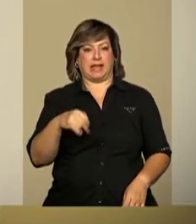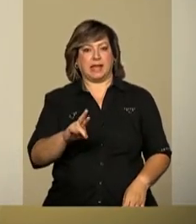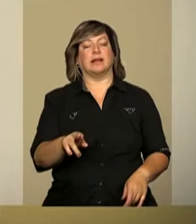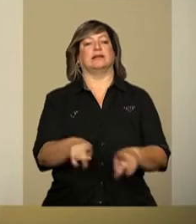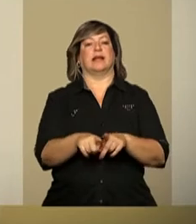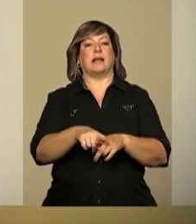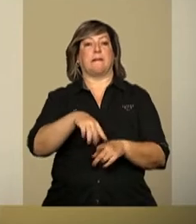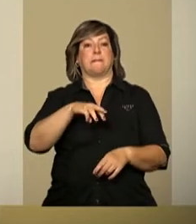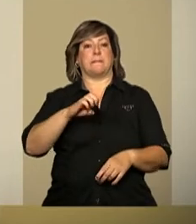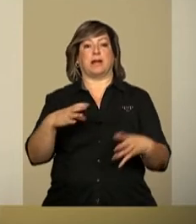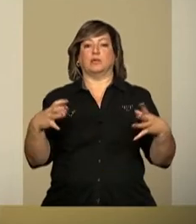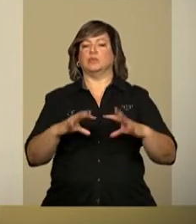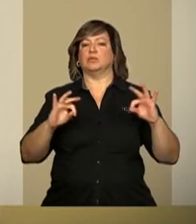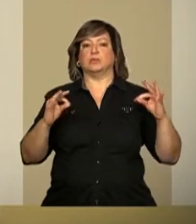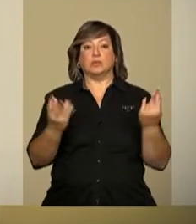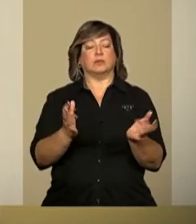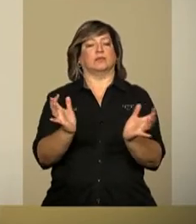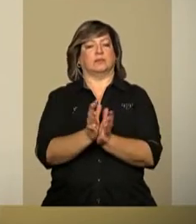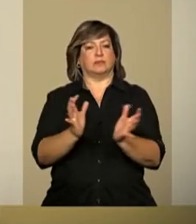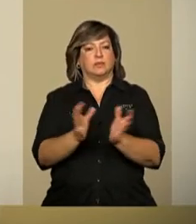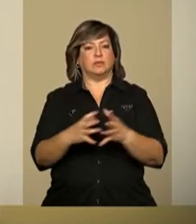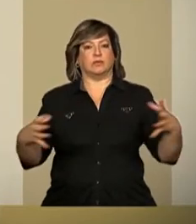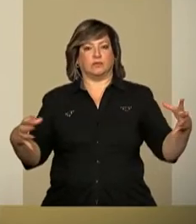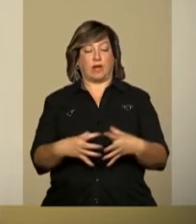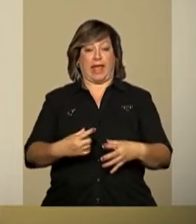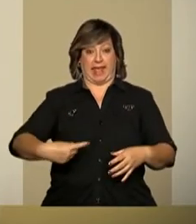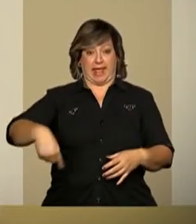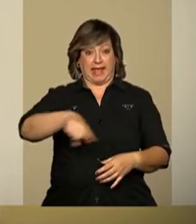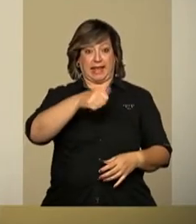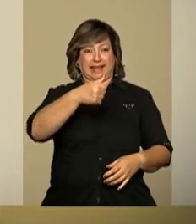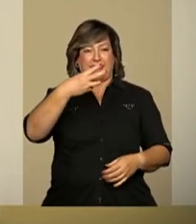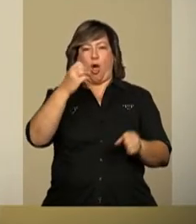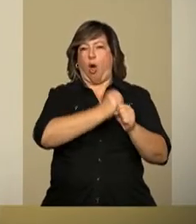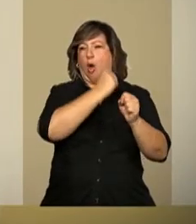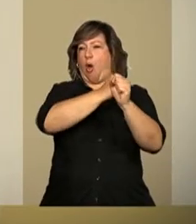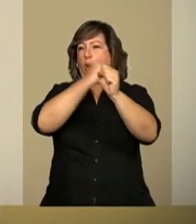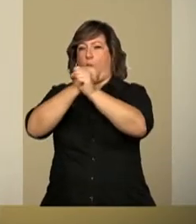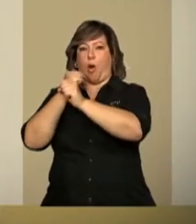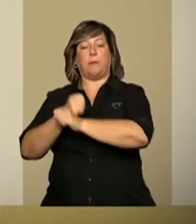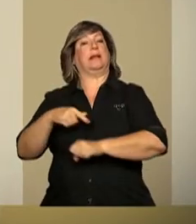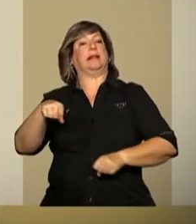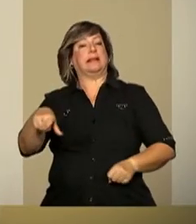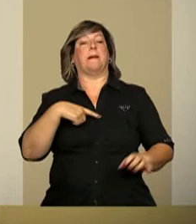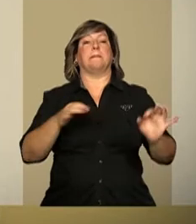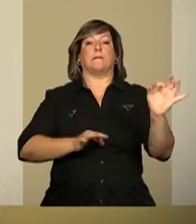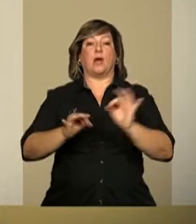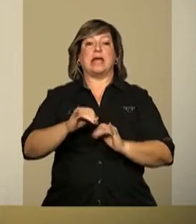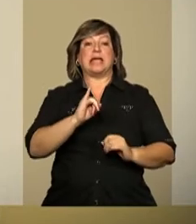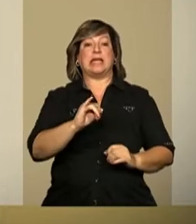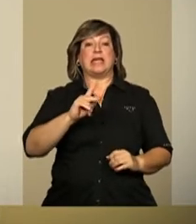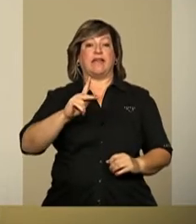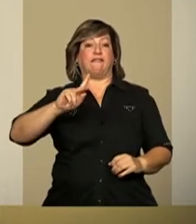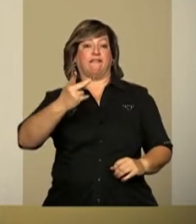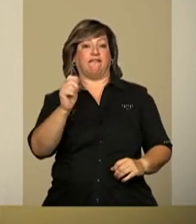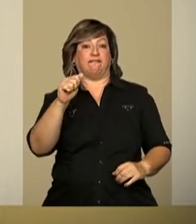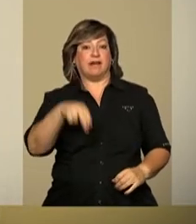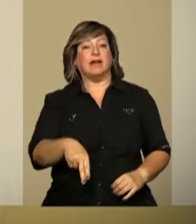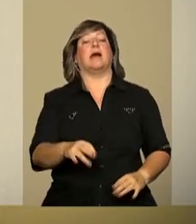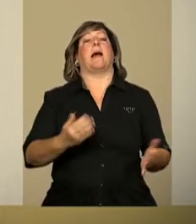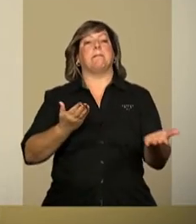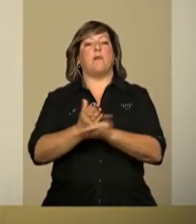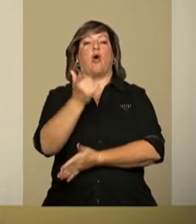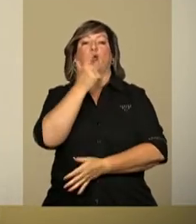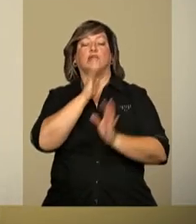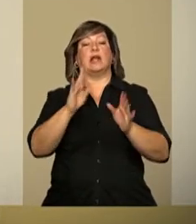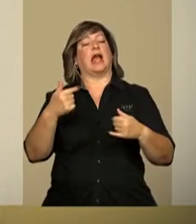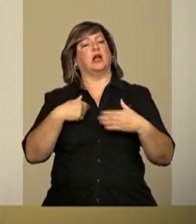Educação essas 13 obras Luciano Elas têm os projetos aprovados pelo ifan e eu já pedi à ministra